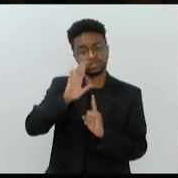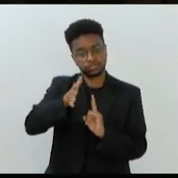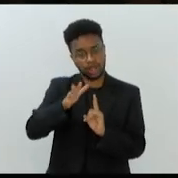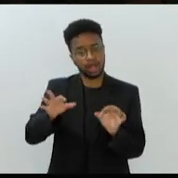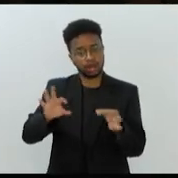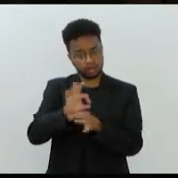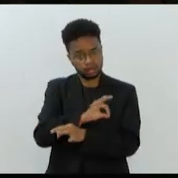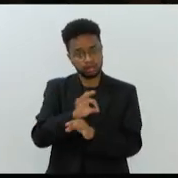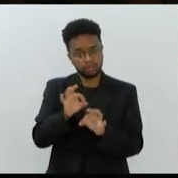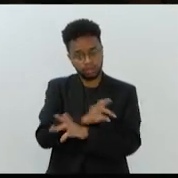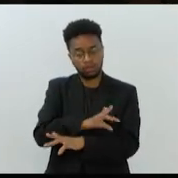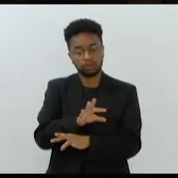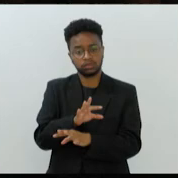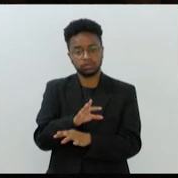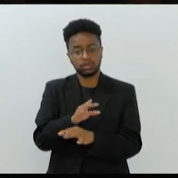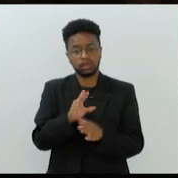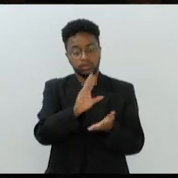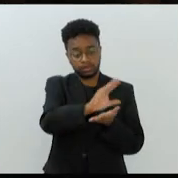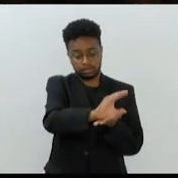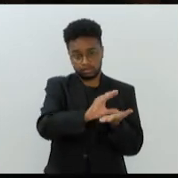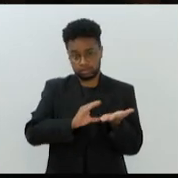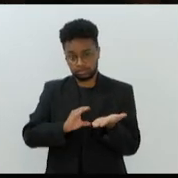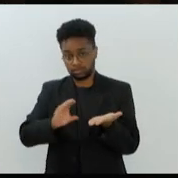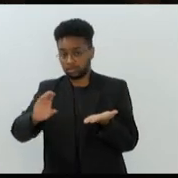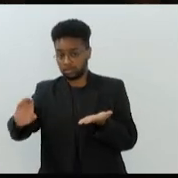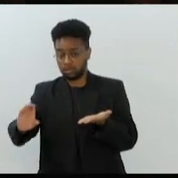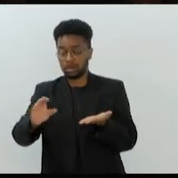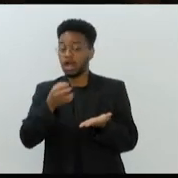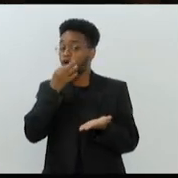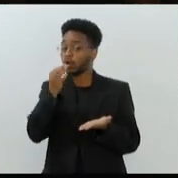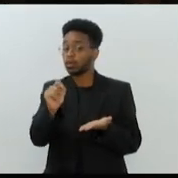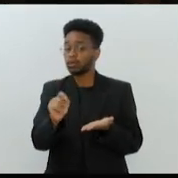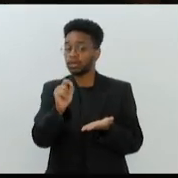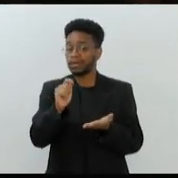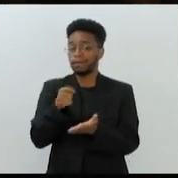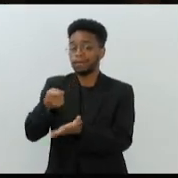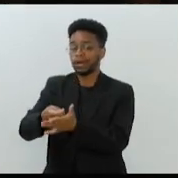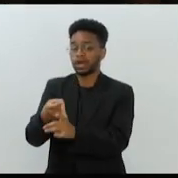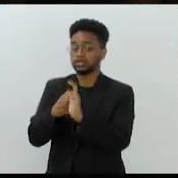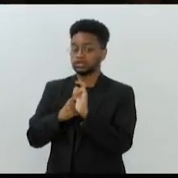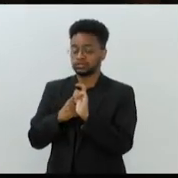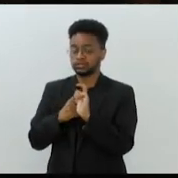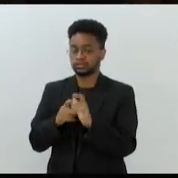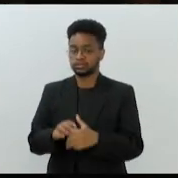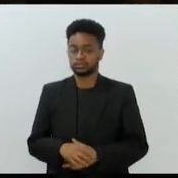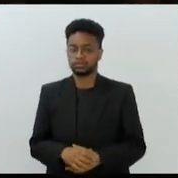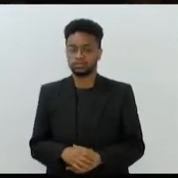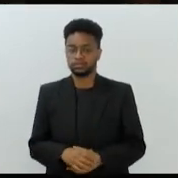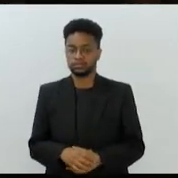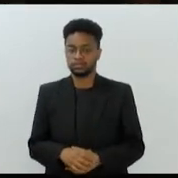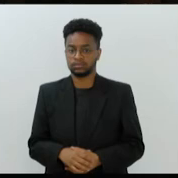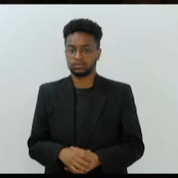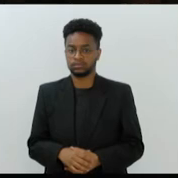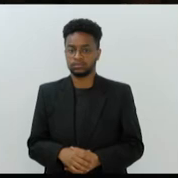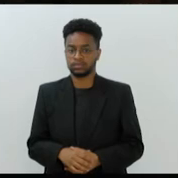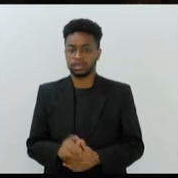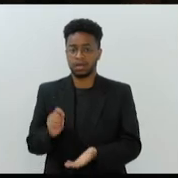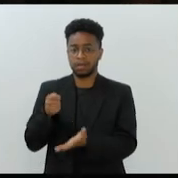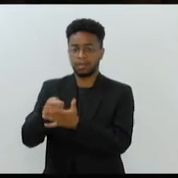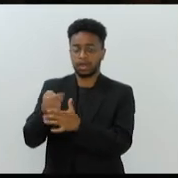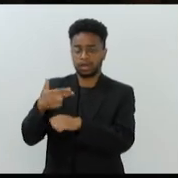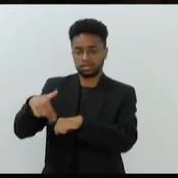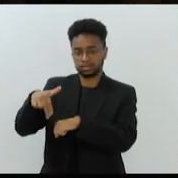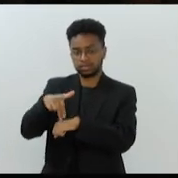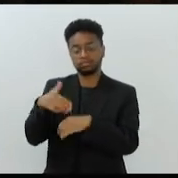governo retirou esse dinheiro de lá, argumentando que era para o pagamento da dívida pública que o Estado tem com a União.